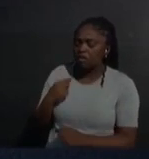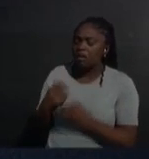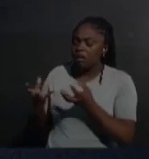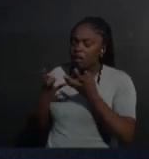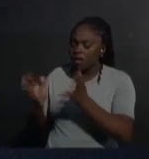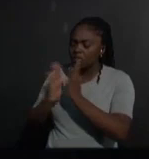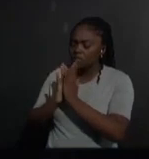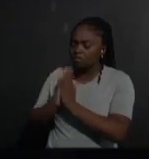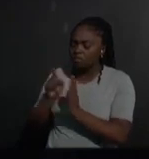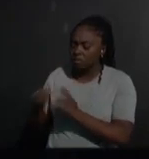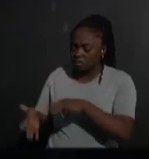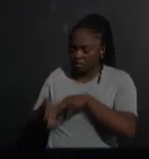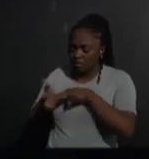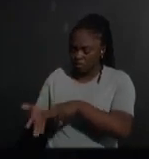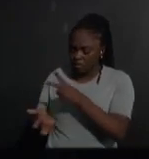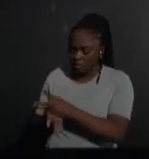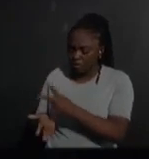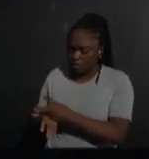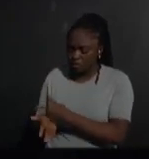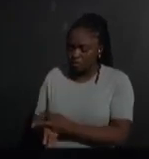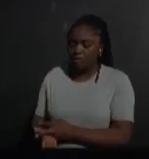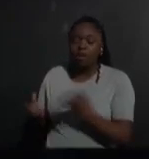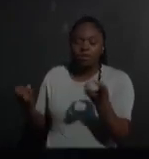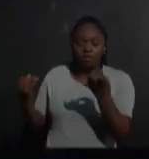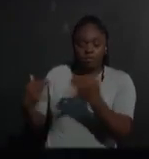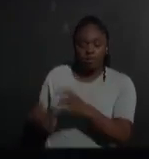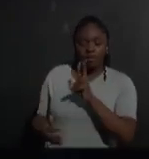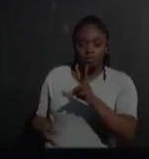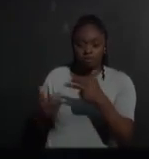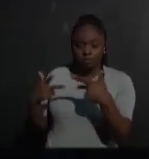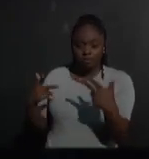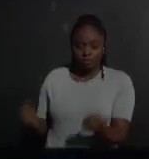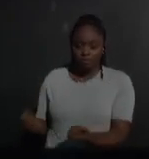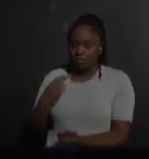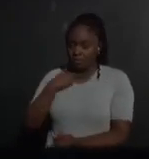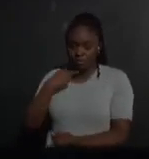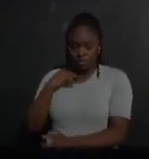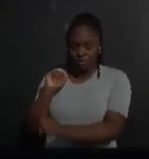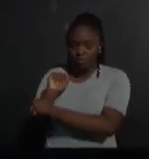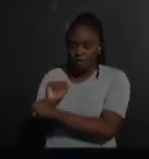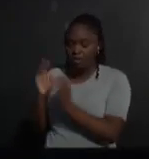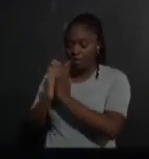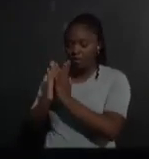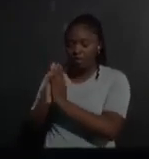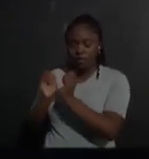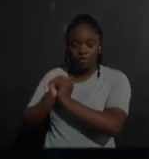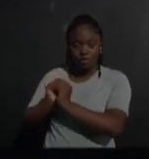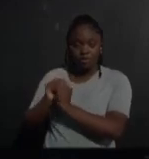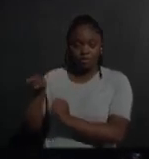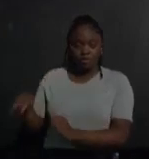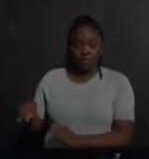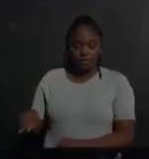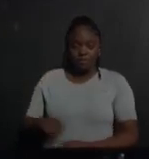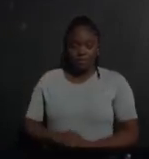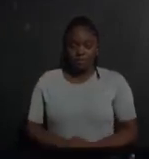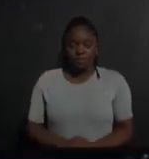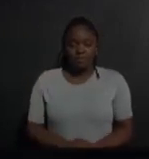não. Aí falei uns 2 motivos lá para a pessoa não desanimar, e orei com ela. Ai...